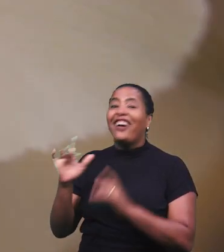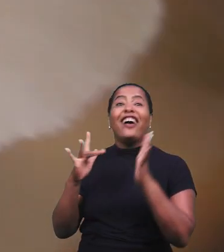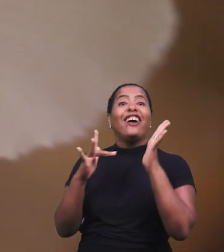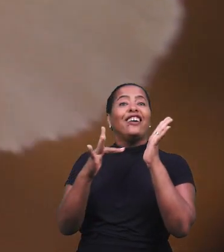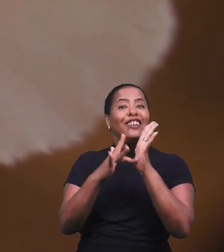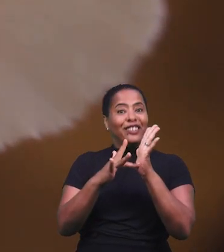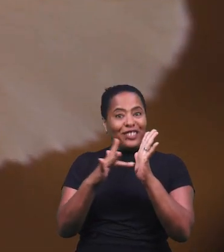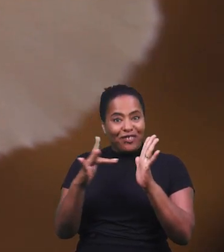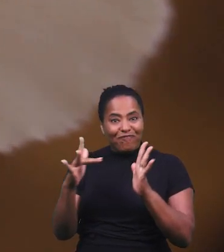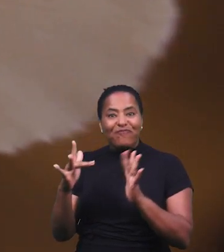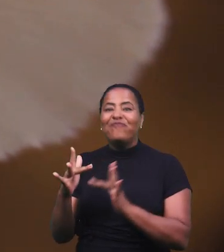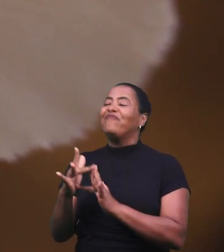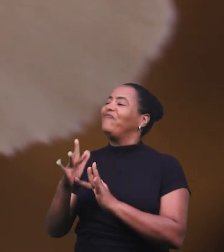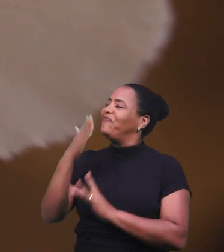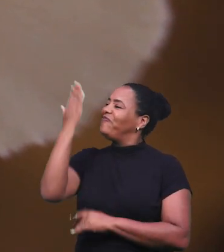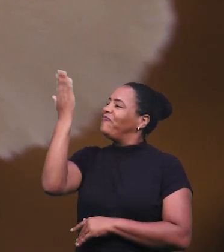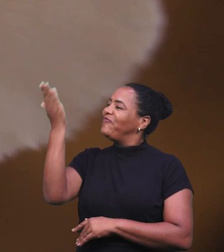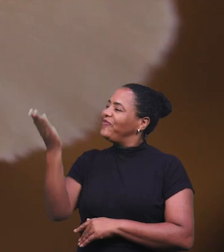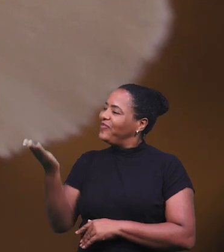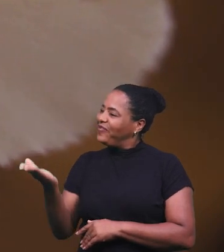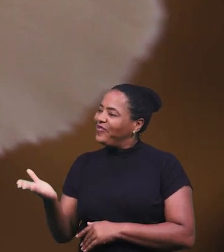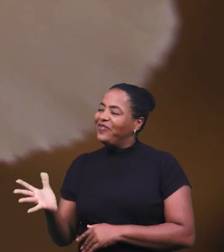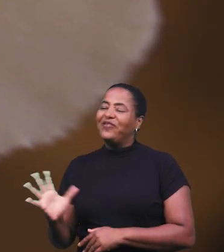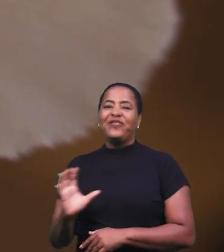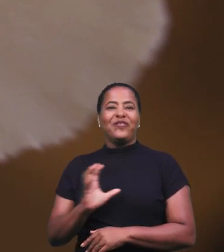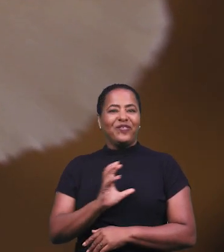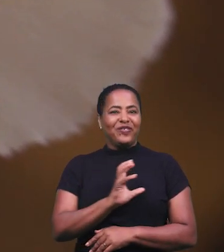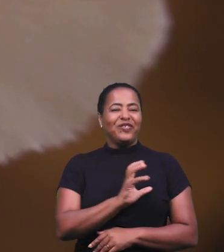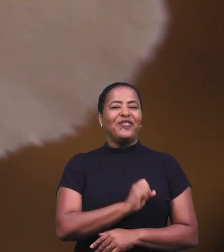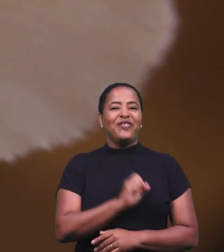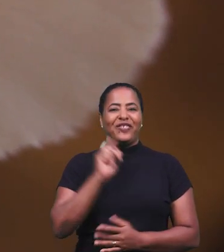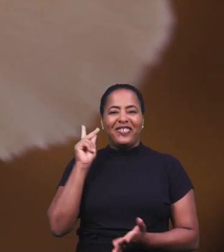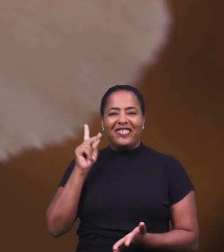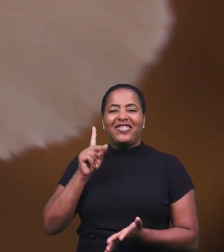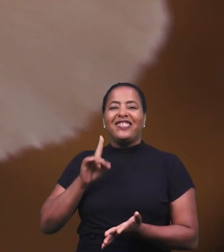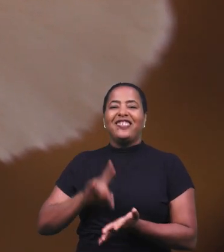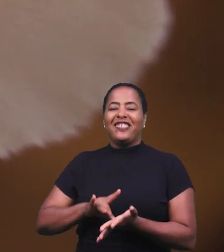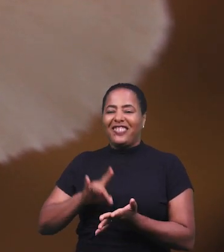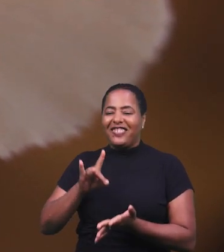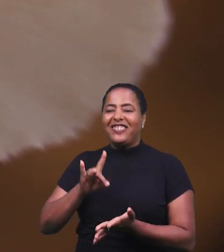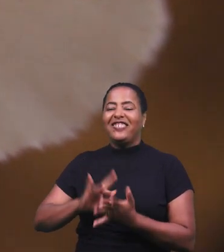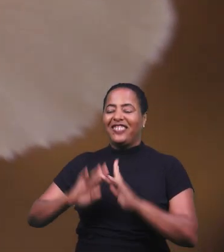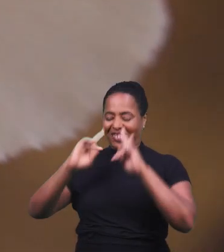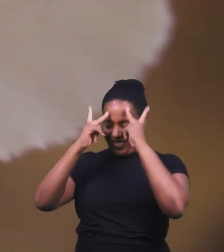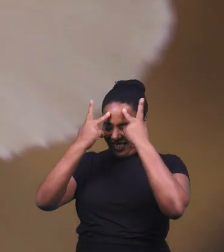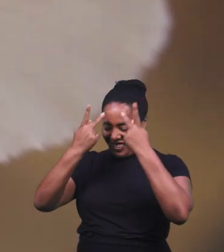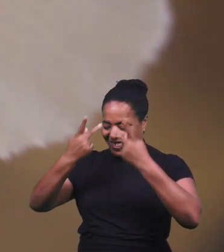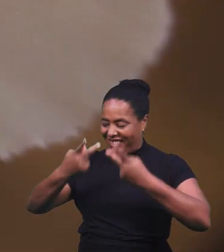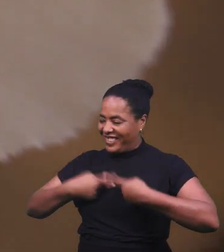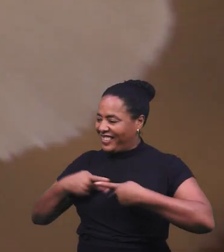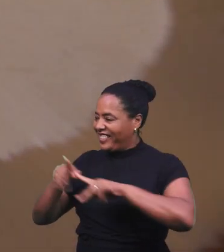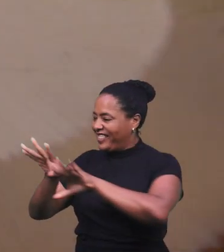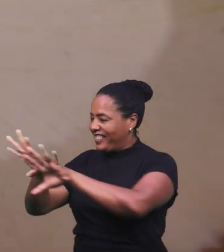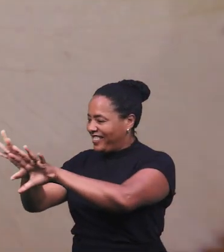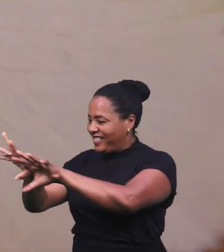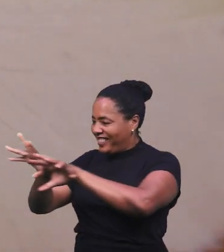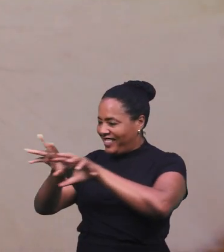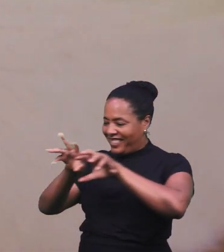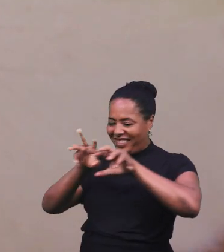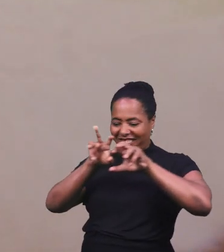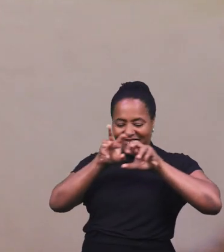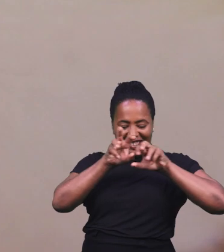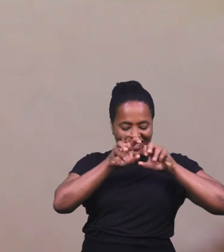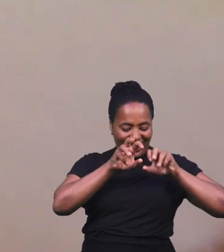Jesus, Ele é Jesus, o amor verdadeiro que o